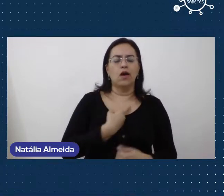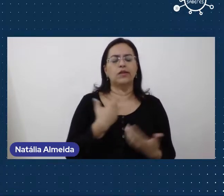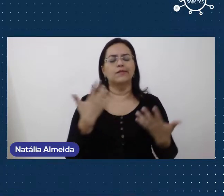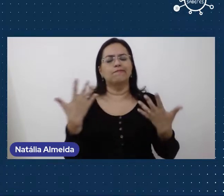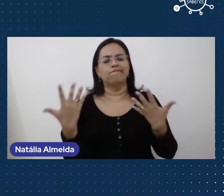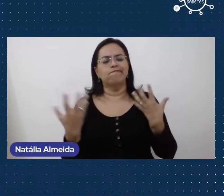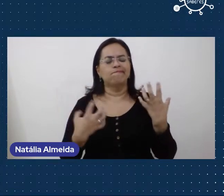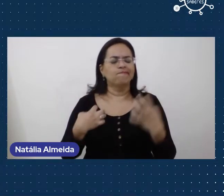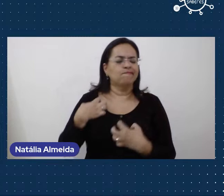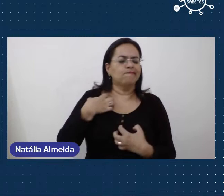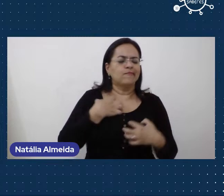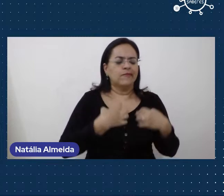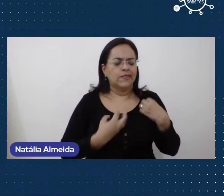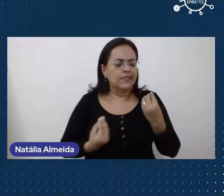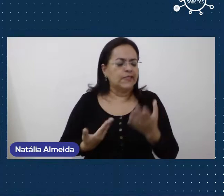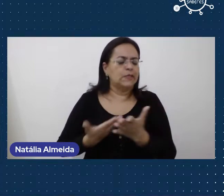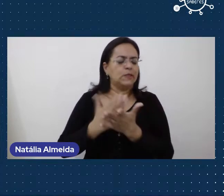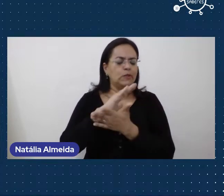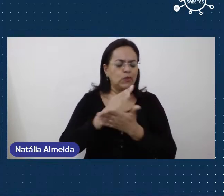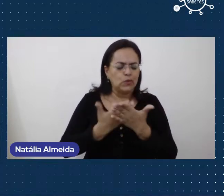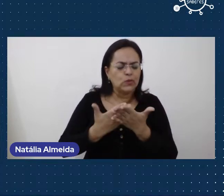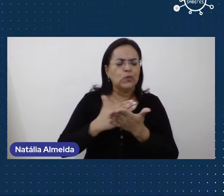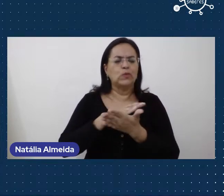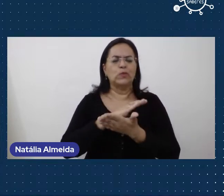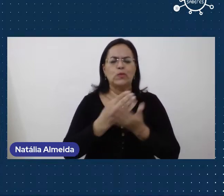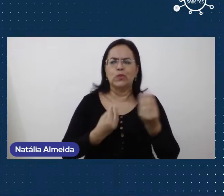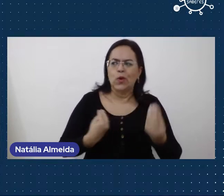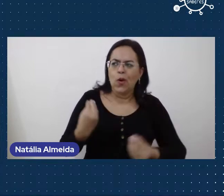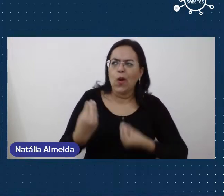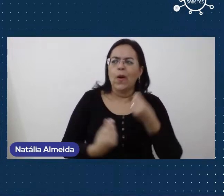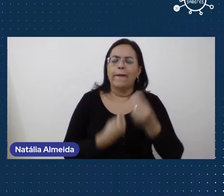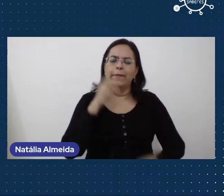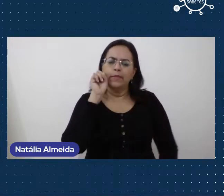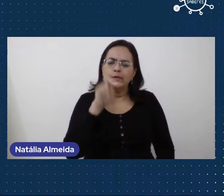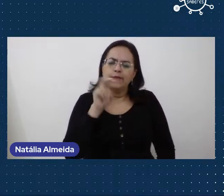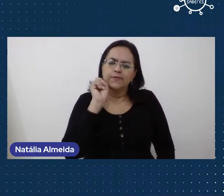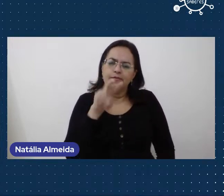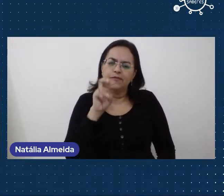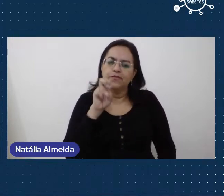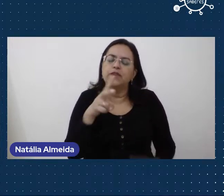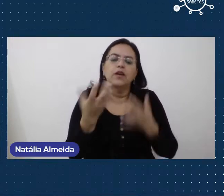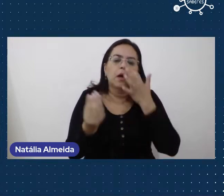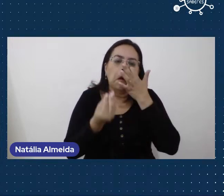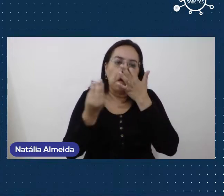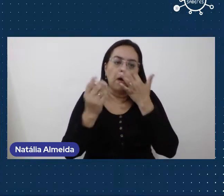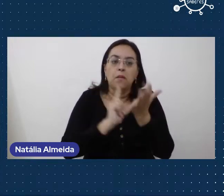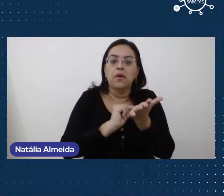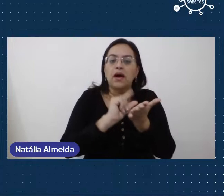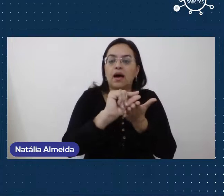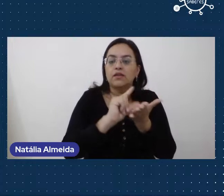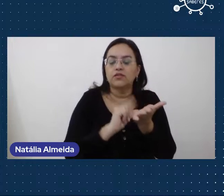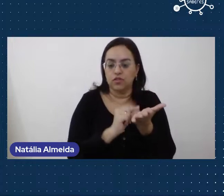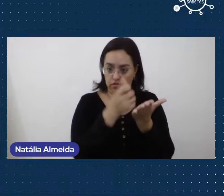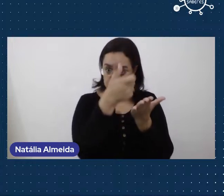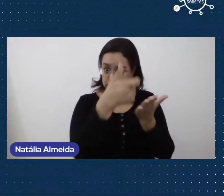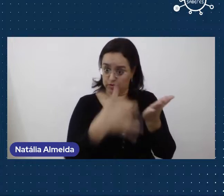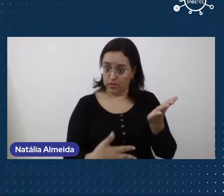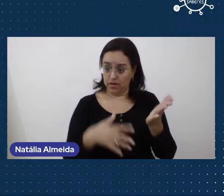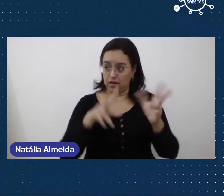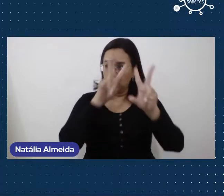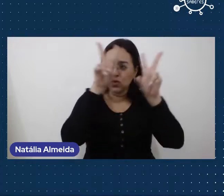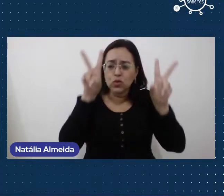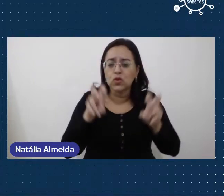assim, incomodados com o que nós víamos em termos de artigos provenientes de pesquisa